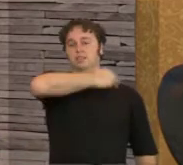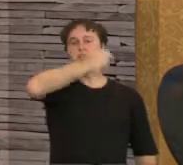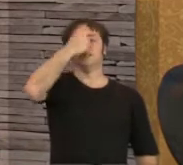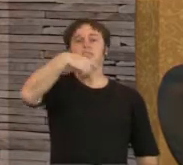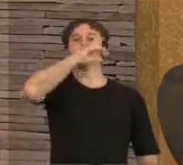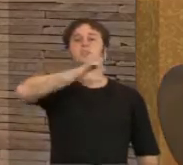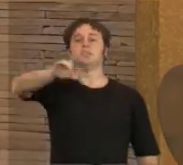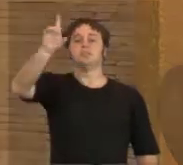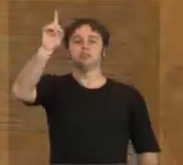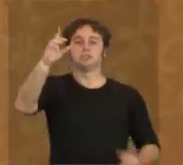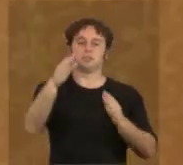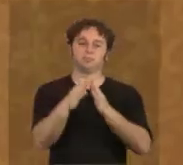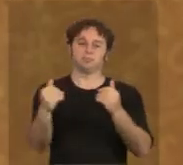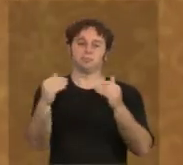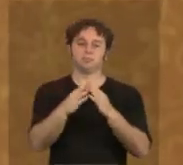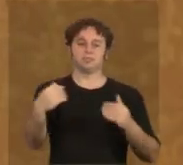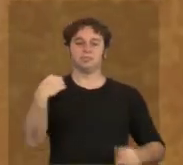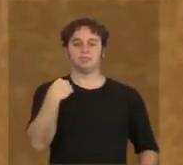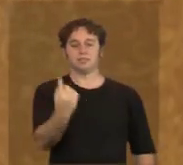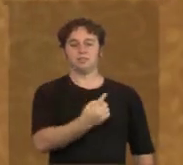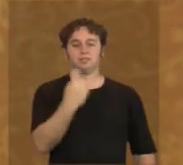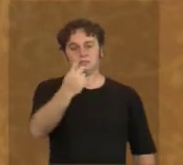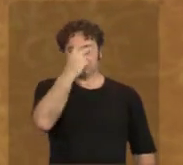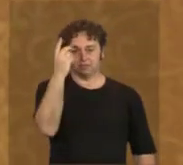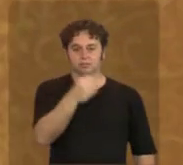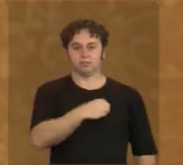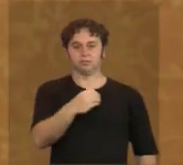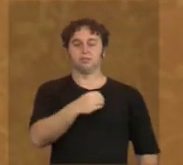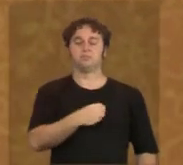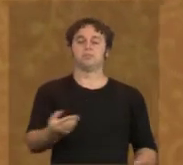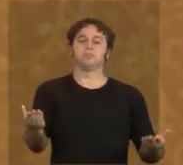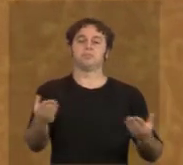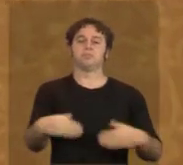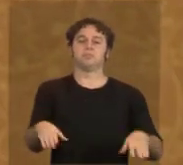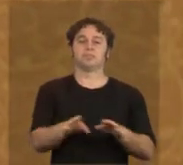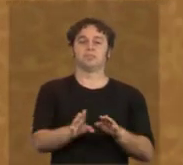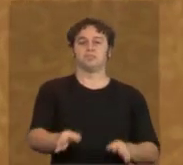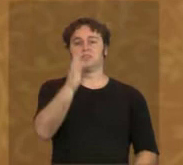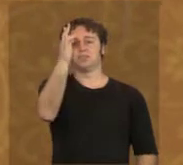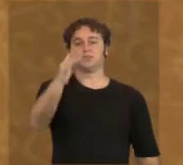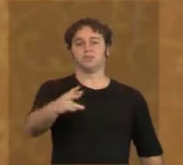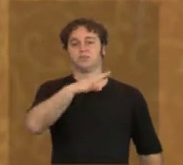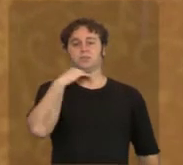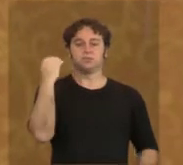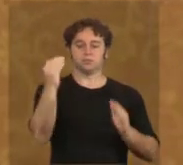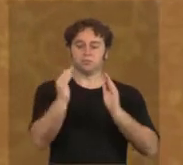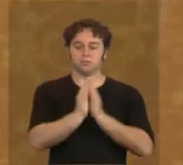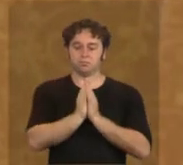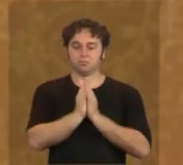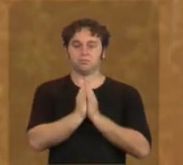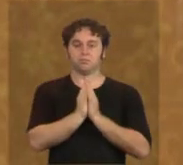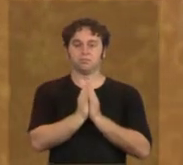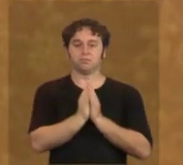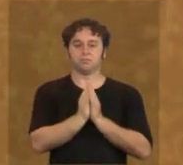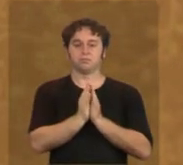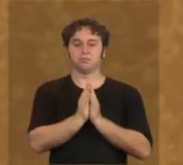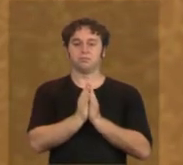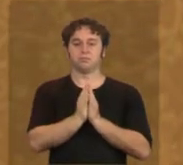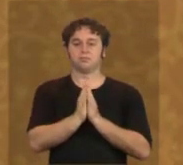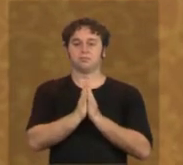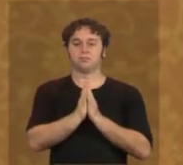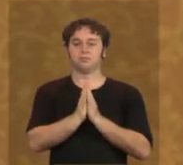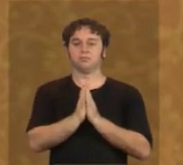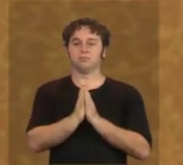ventre, Jesus. Santa Maria, Mãe de Deus, rogai por nós, pecadores, agora e na hora de